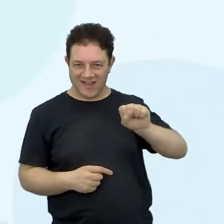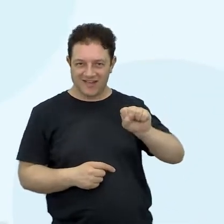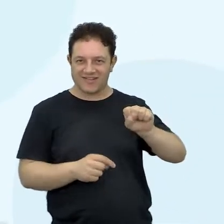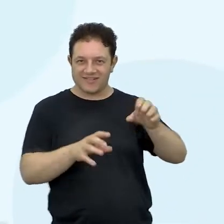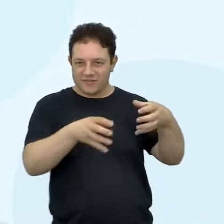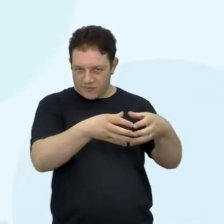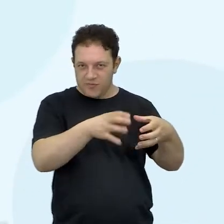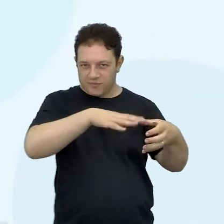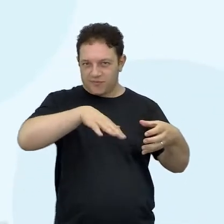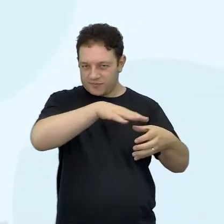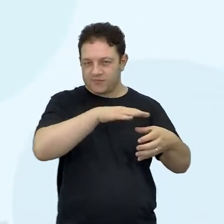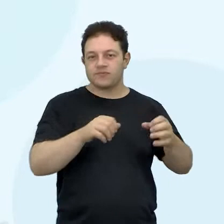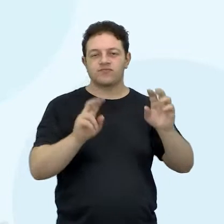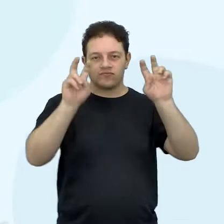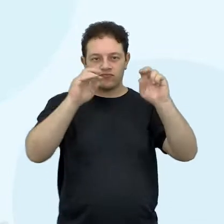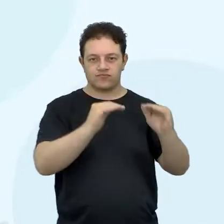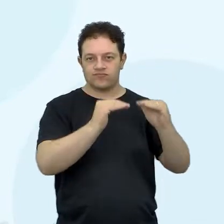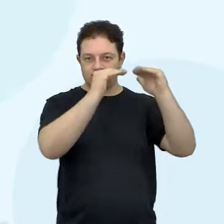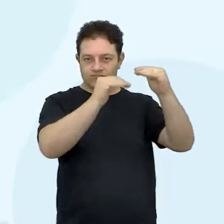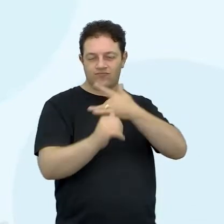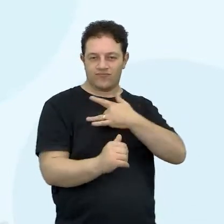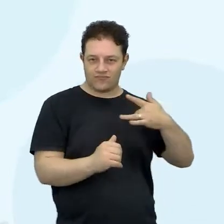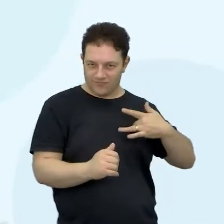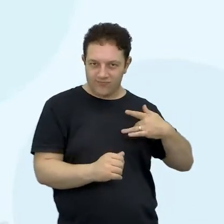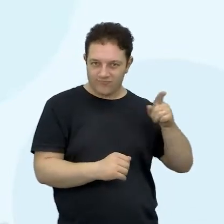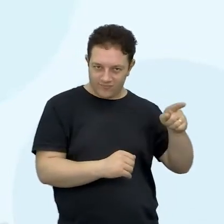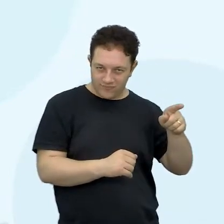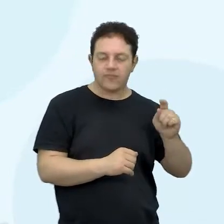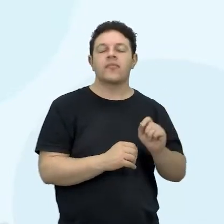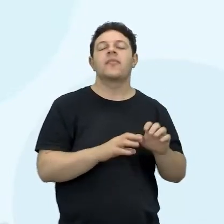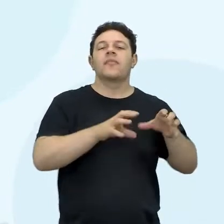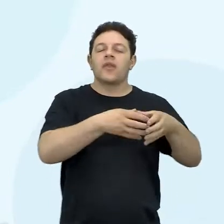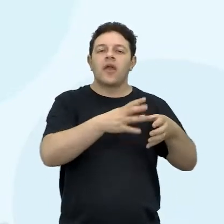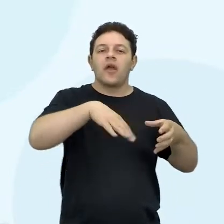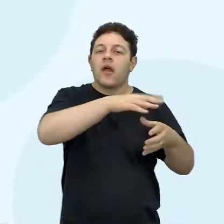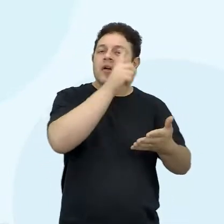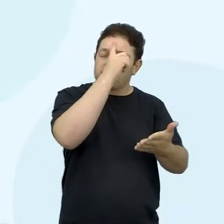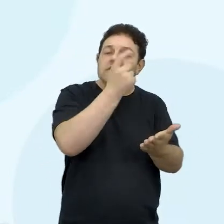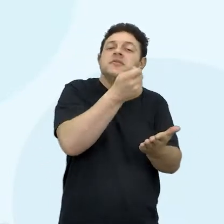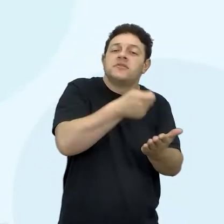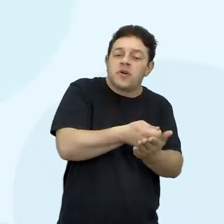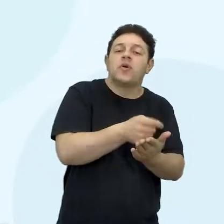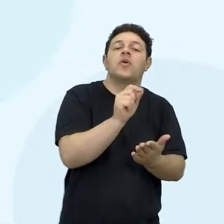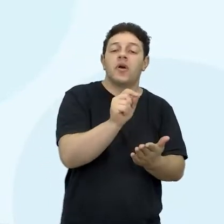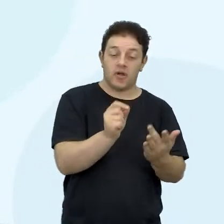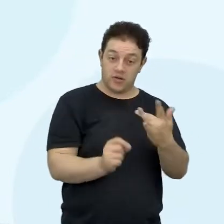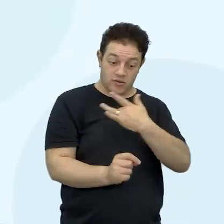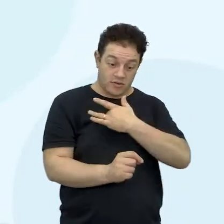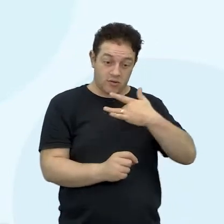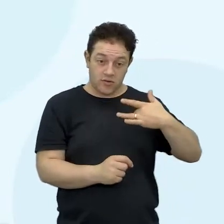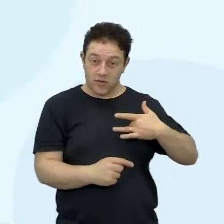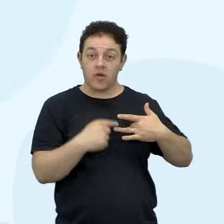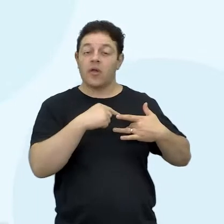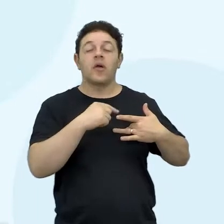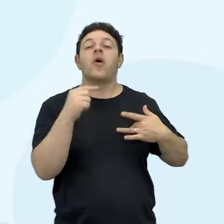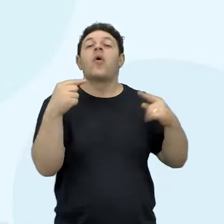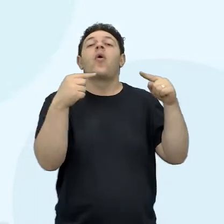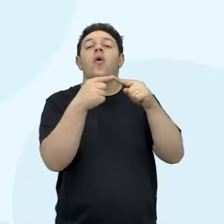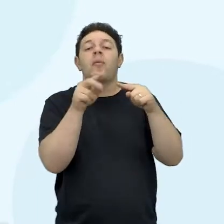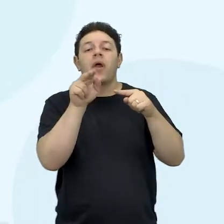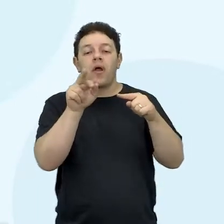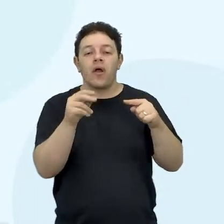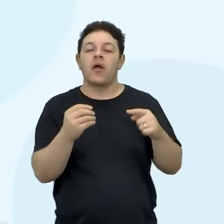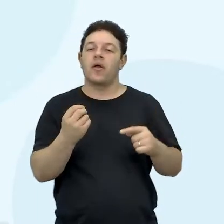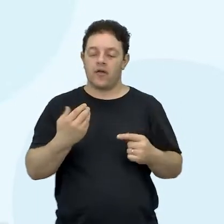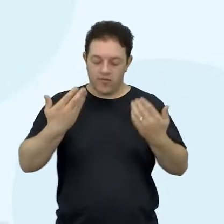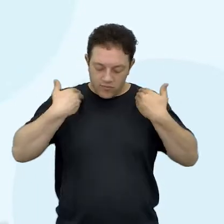também conhecida aí como a OMS, ela determinou que saúde seria o estado de